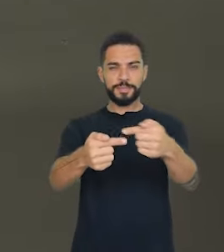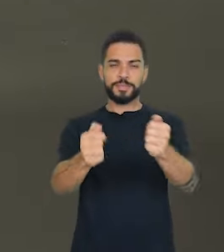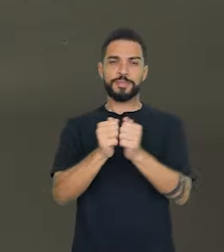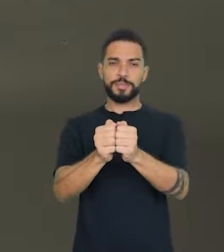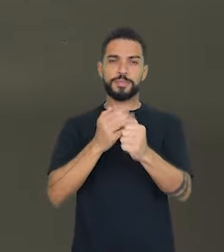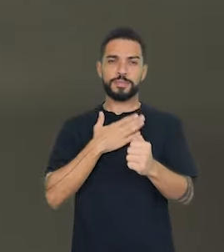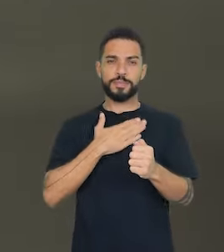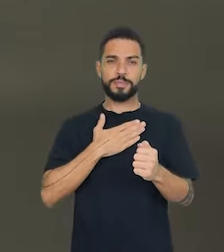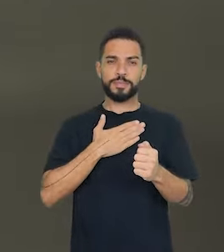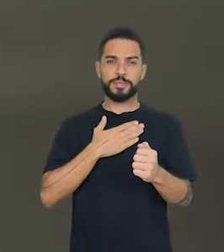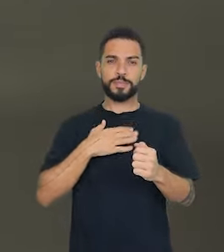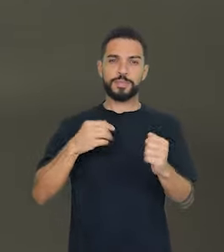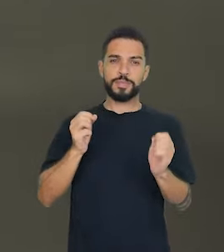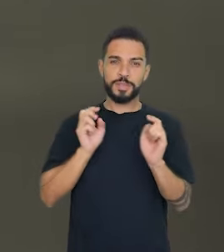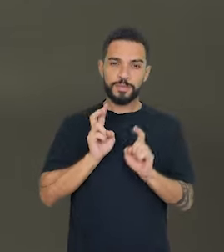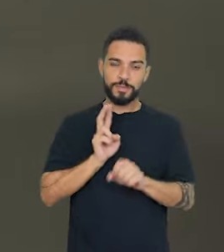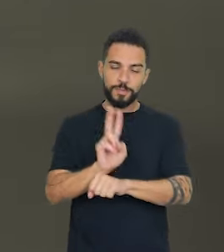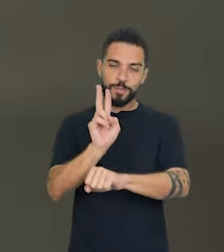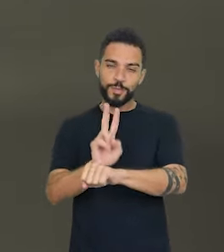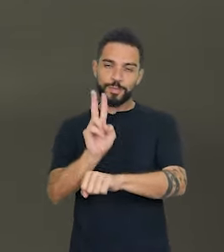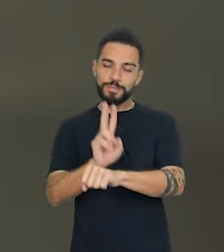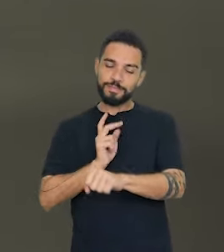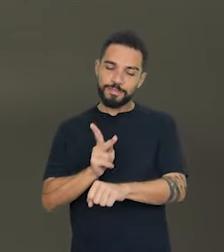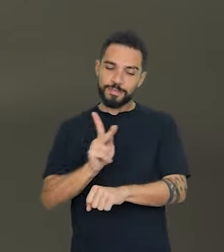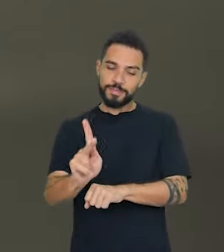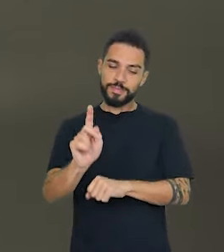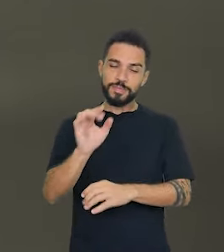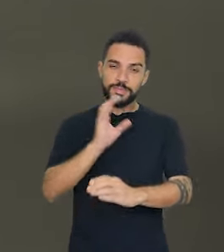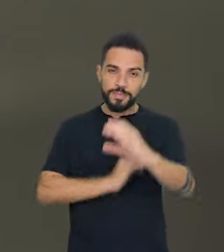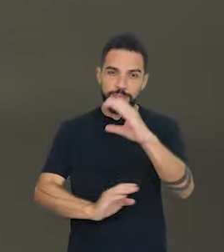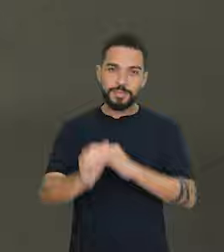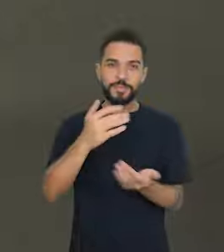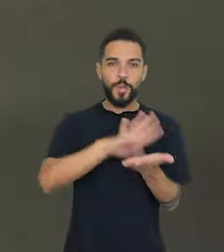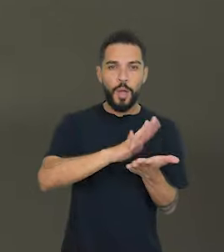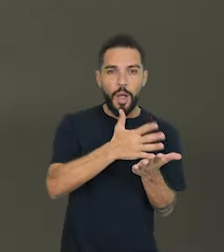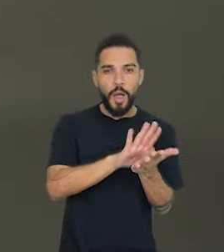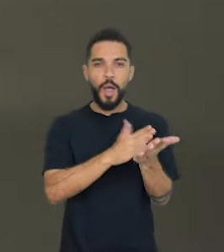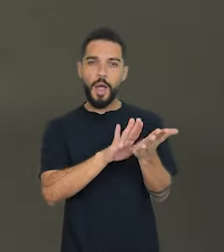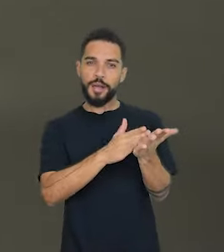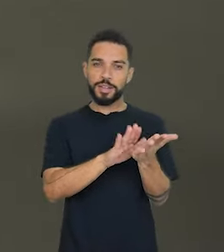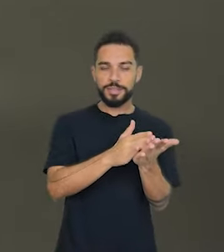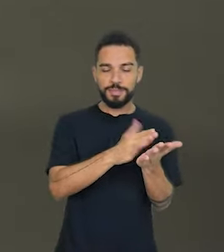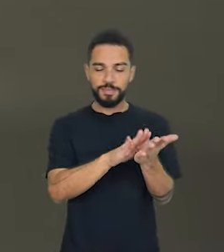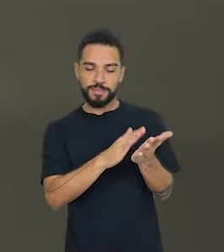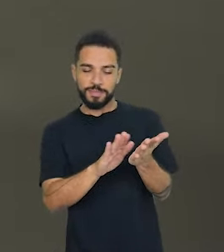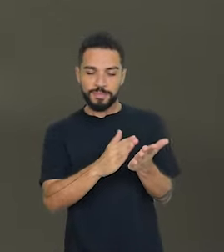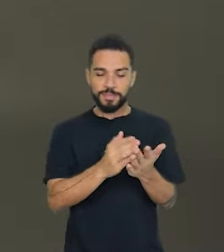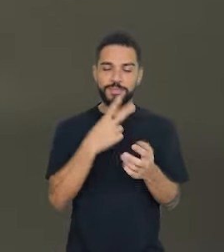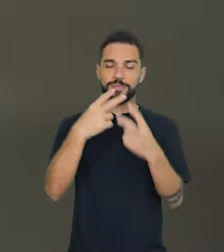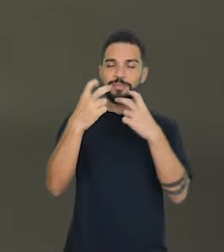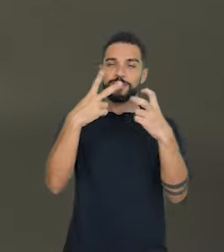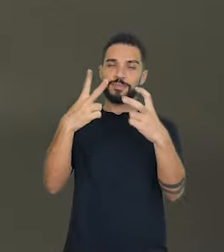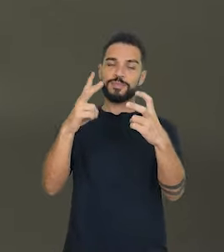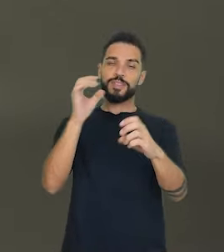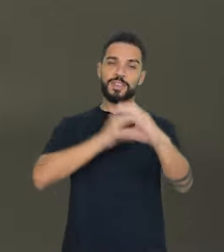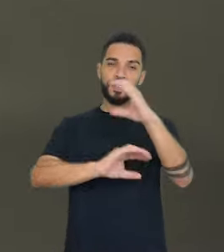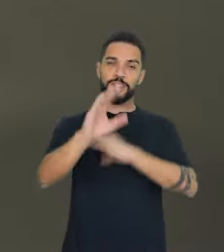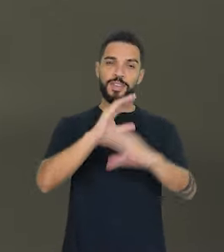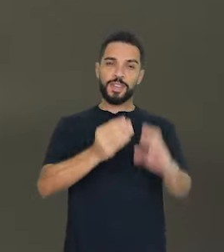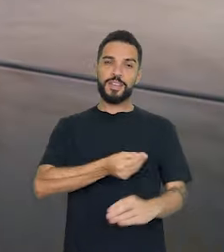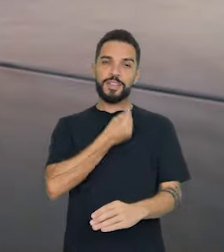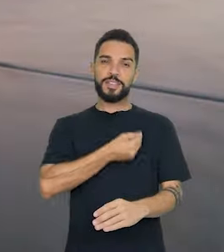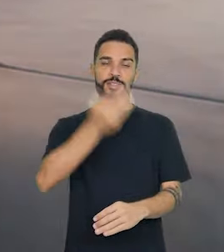comigo em cortejos distantes, no lamento do samba, no grito abafado, nas marcas que a vida deixou